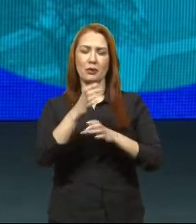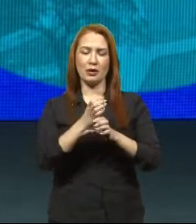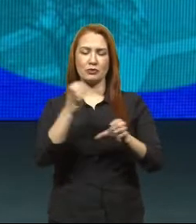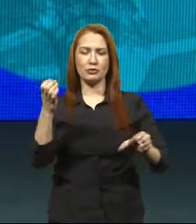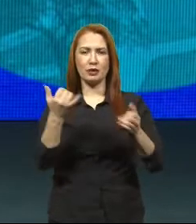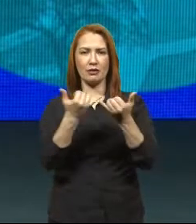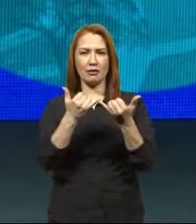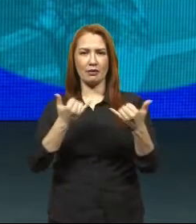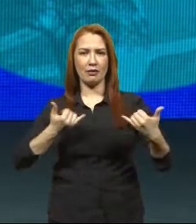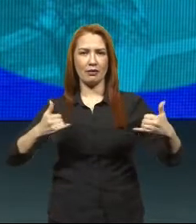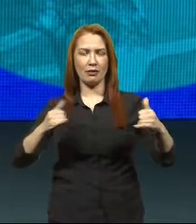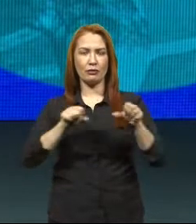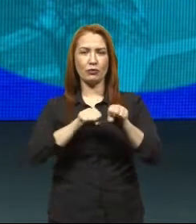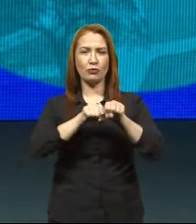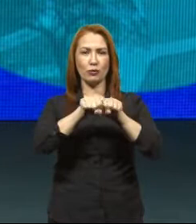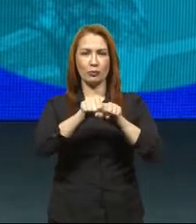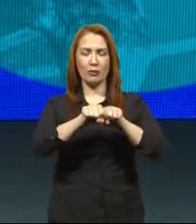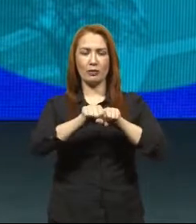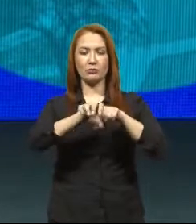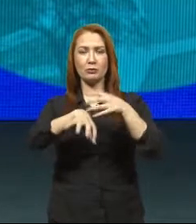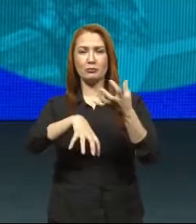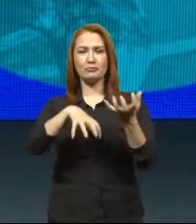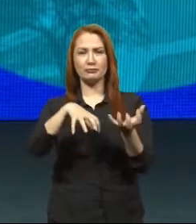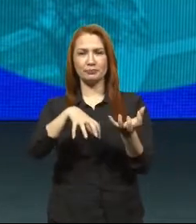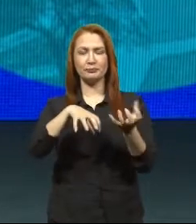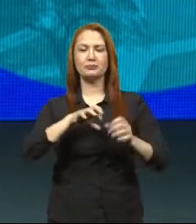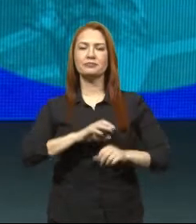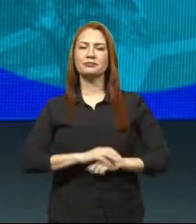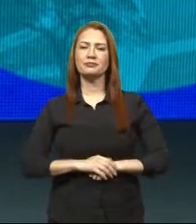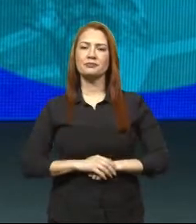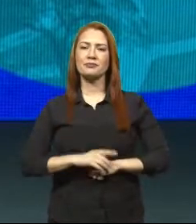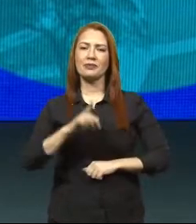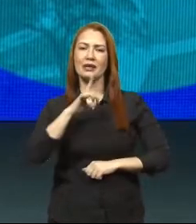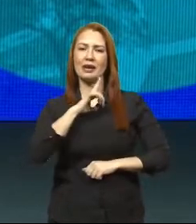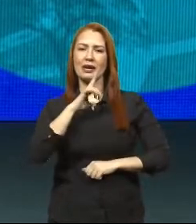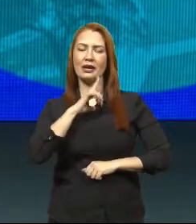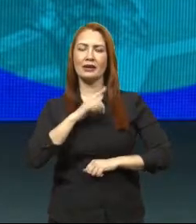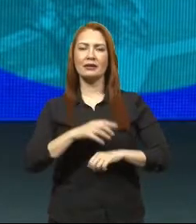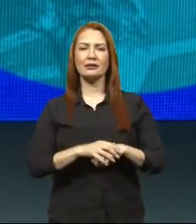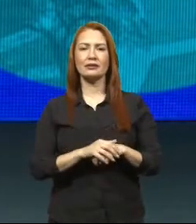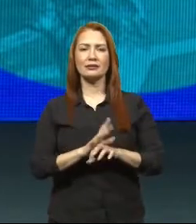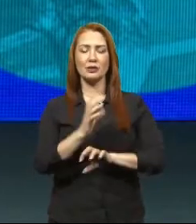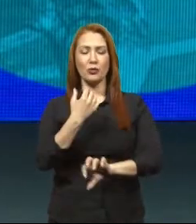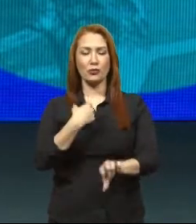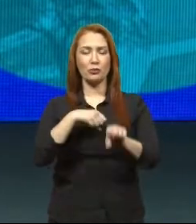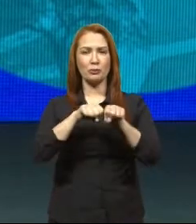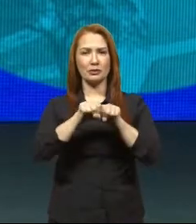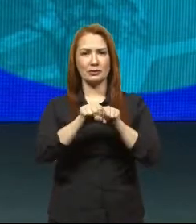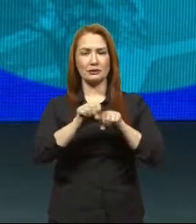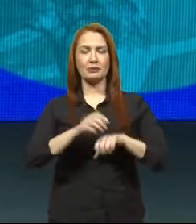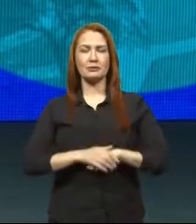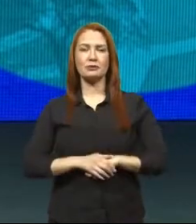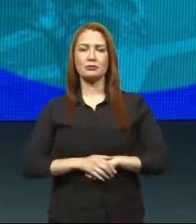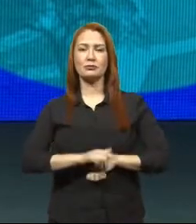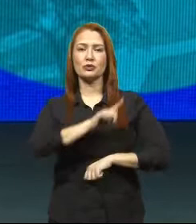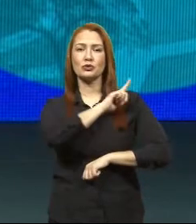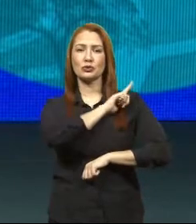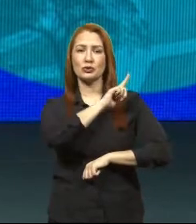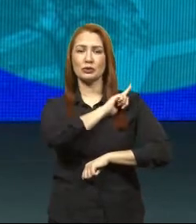elétrico pela Universidade de Brasília, com especialização em gestão pública e ciência e